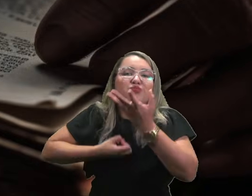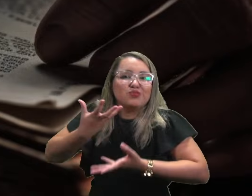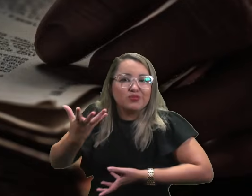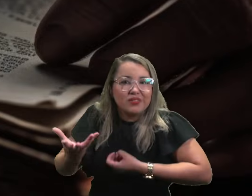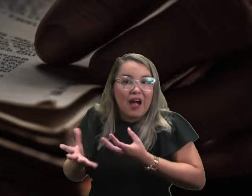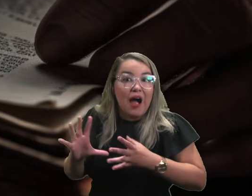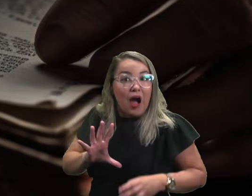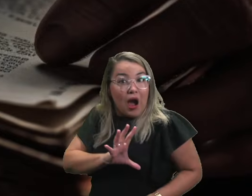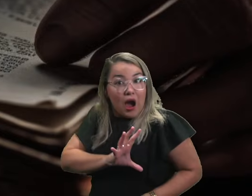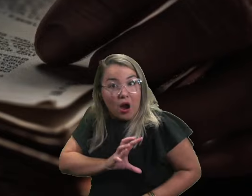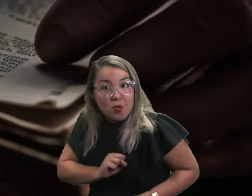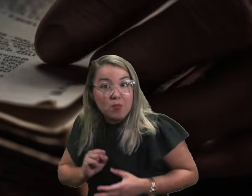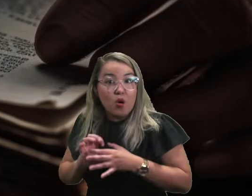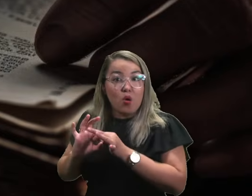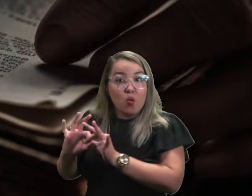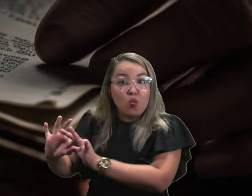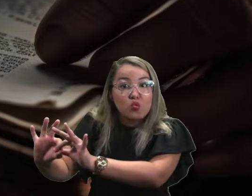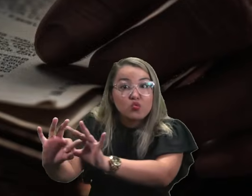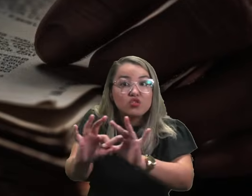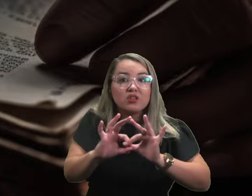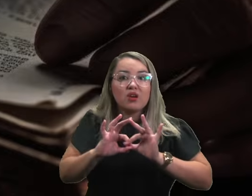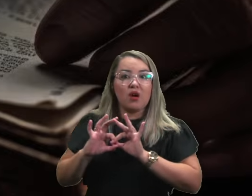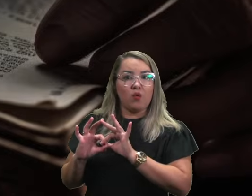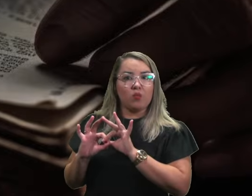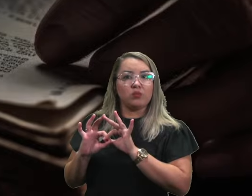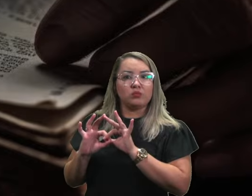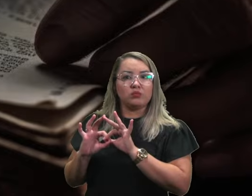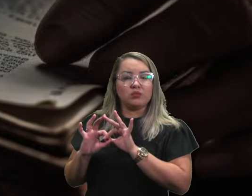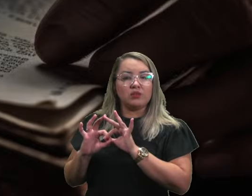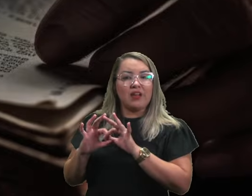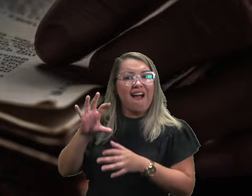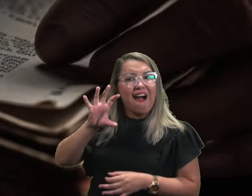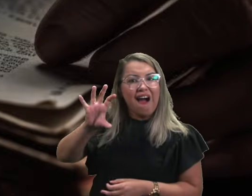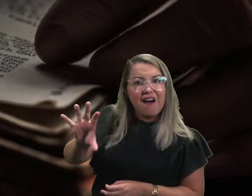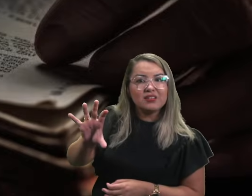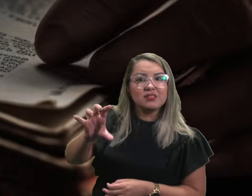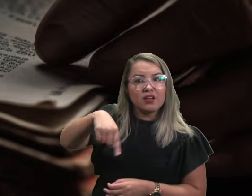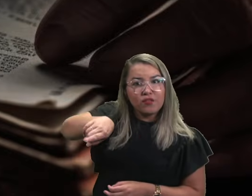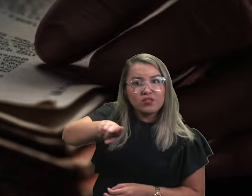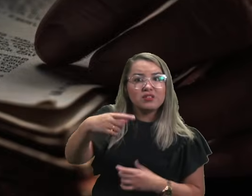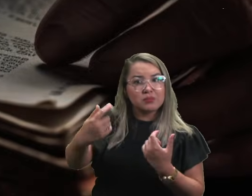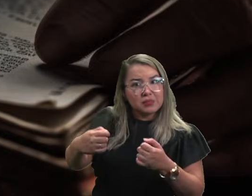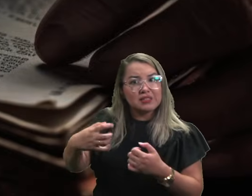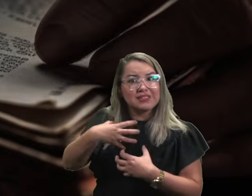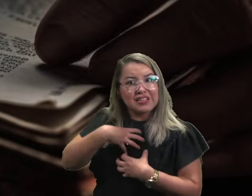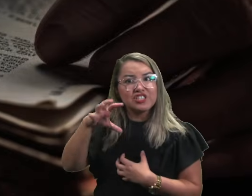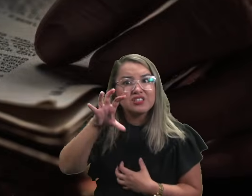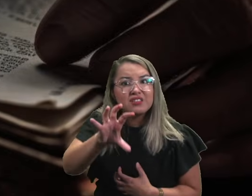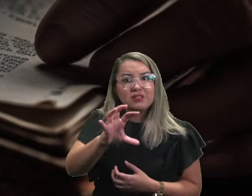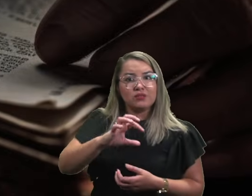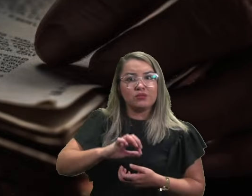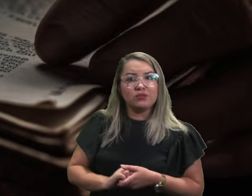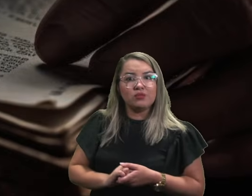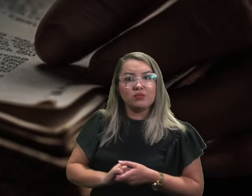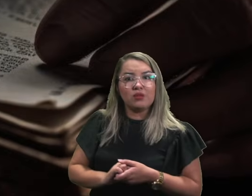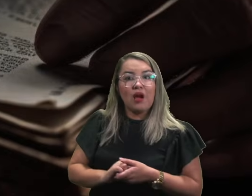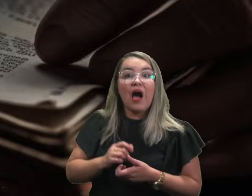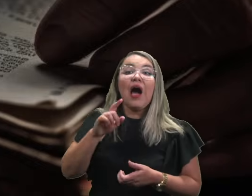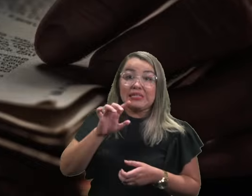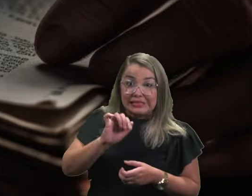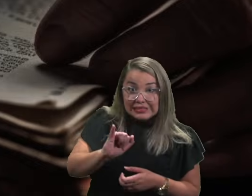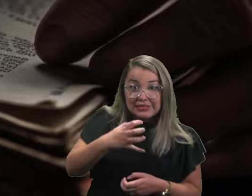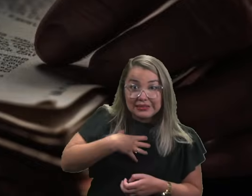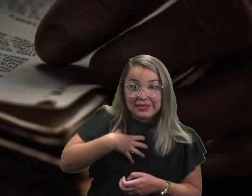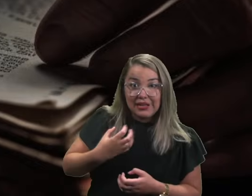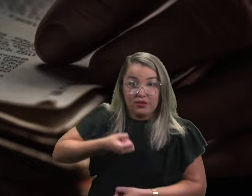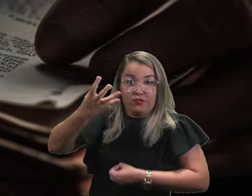Nisso que é glorificado meu Pai, que deis muito fruto, e assim vos tornareis meus discípulos. Versículo 12, ainda do